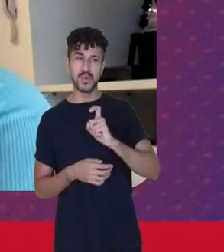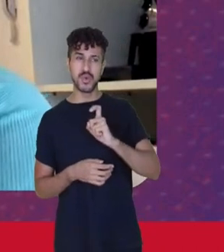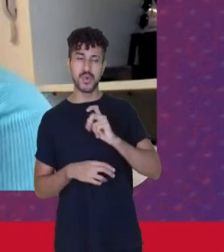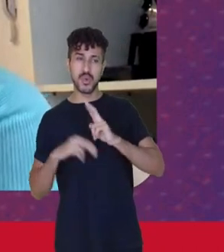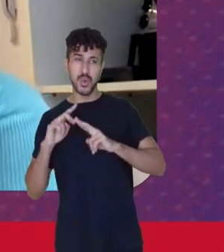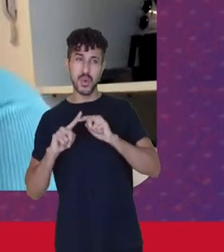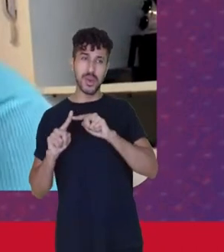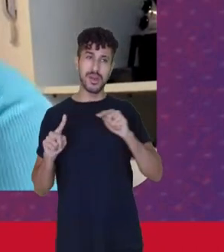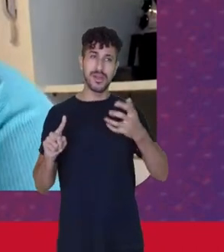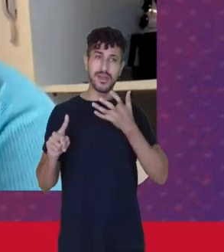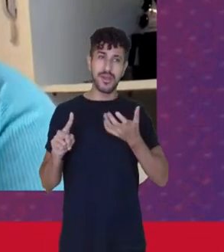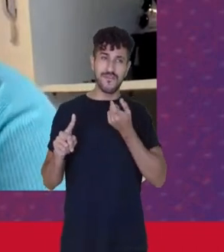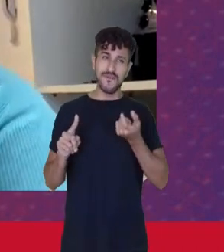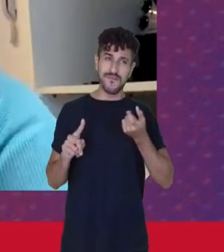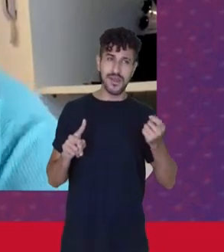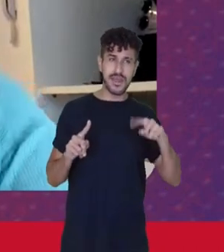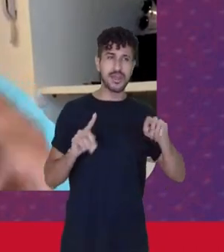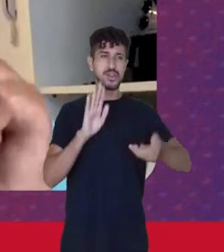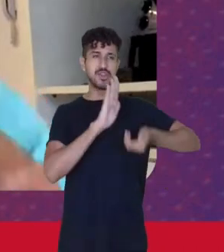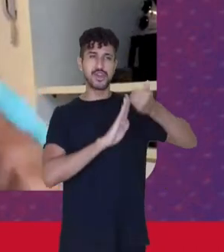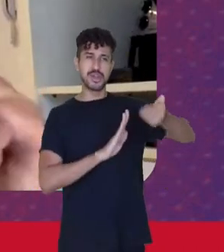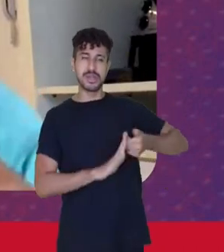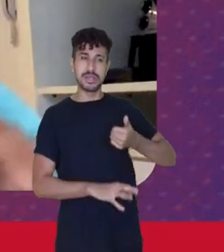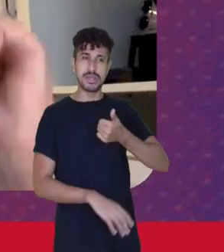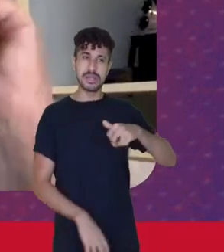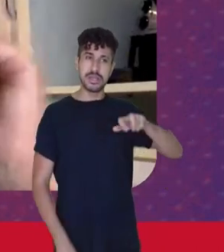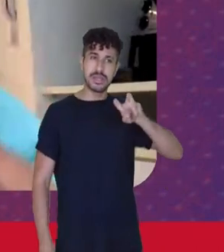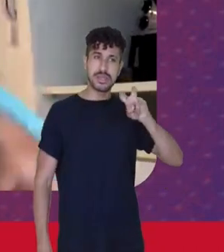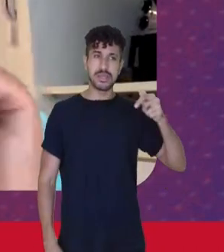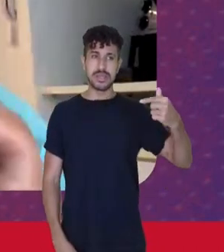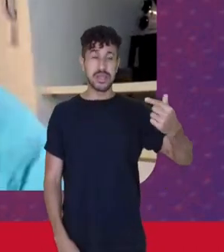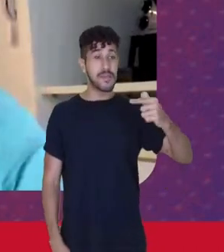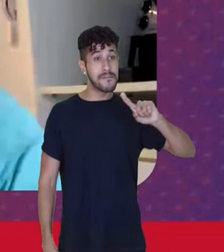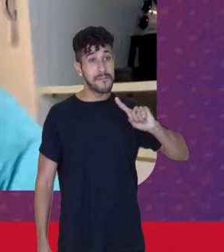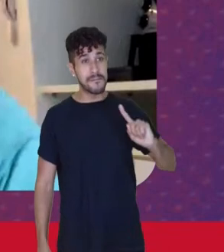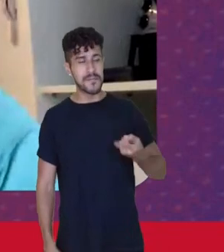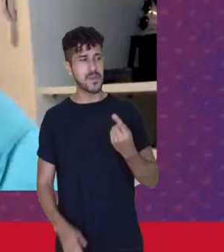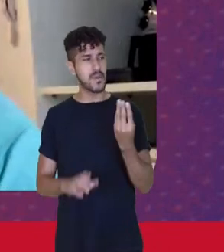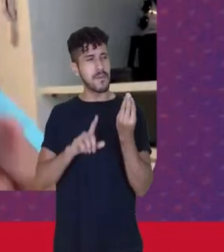de 2020, eles retiraram 157 mil